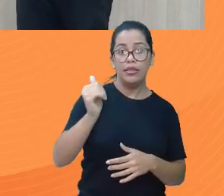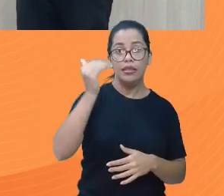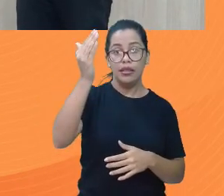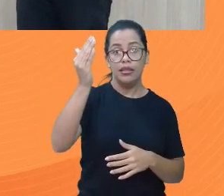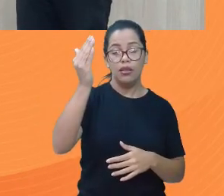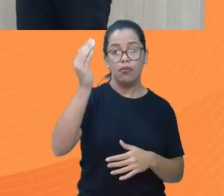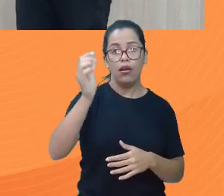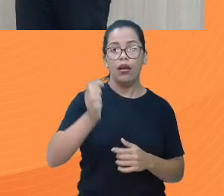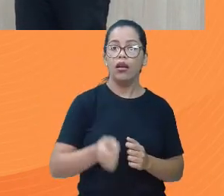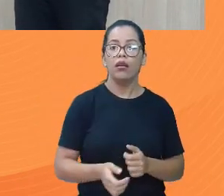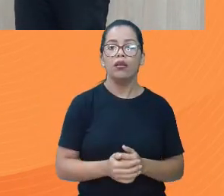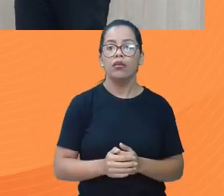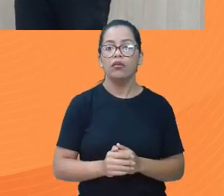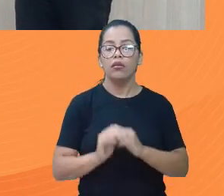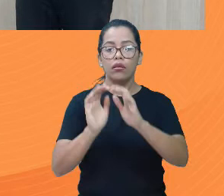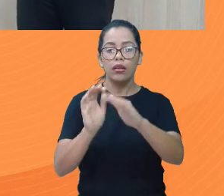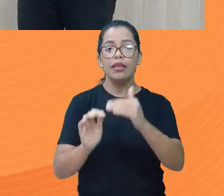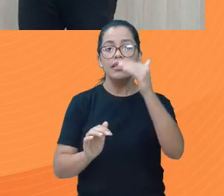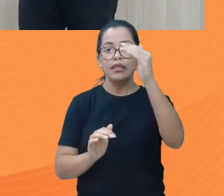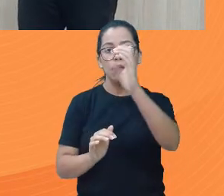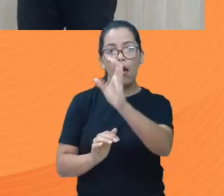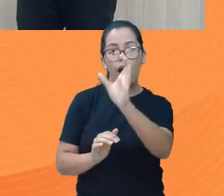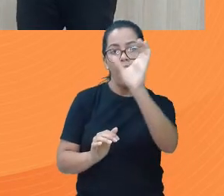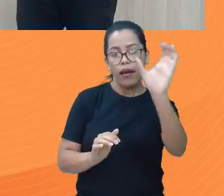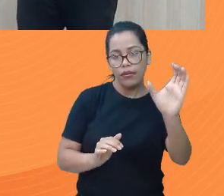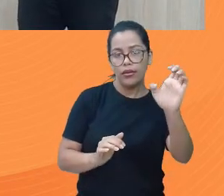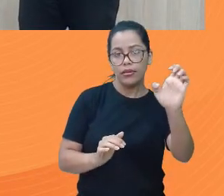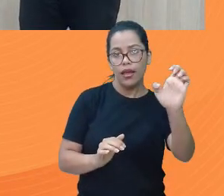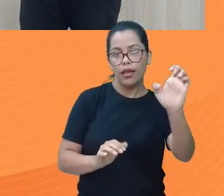esquerdo, ele é alterno interno do ângulo E, que